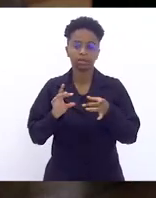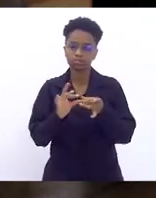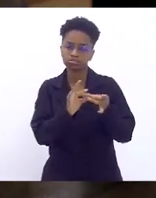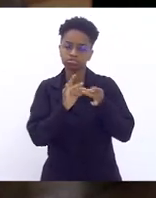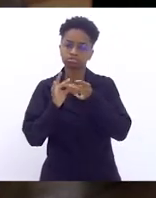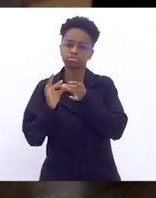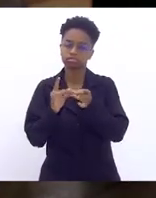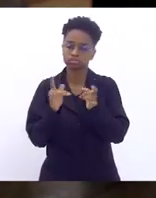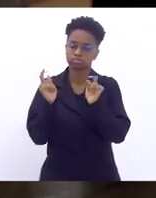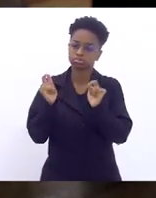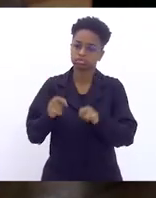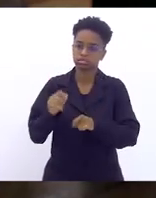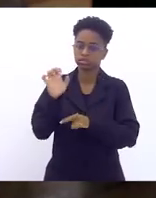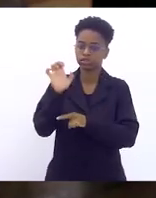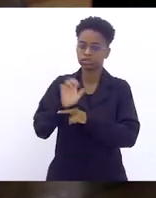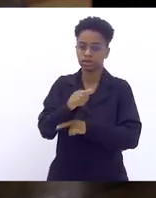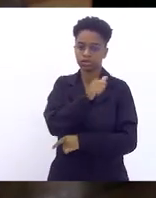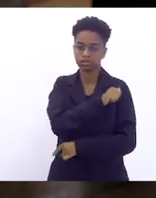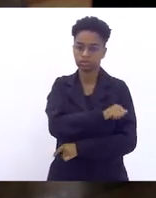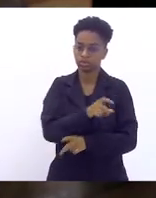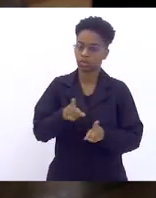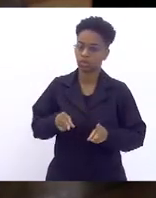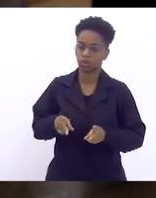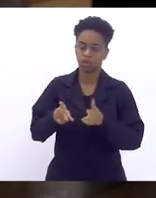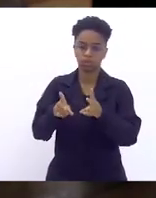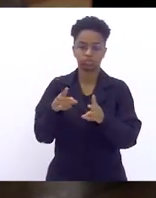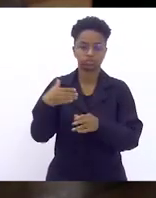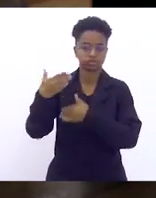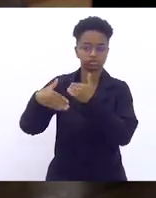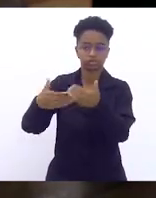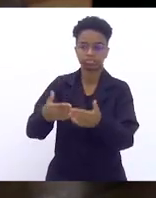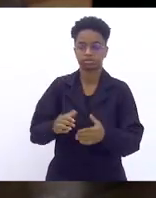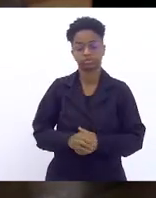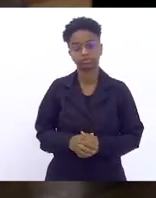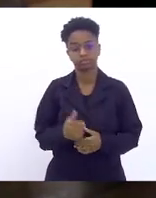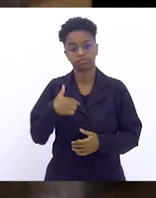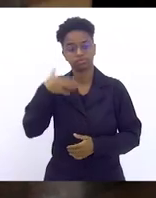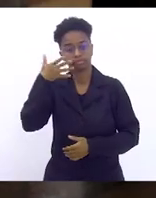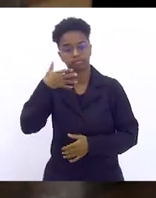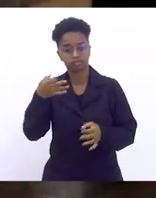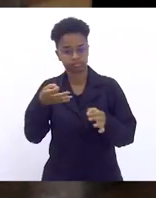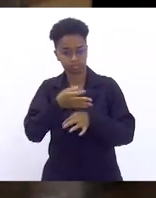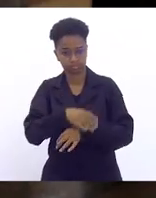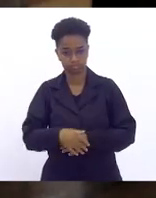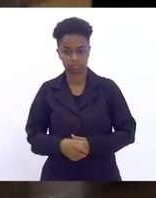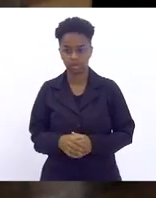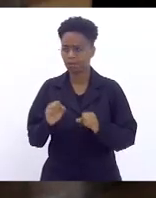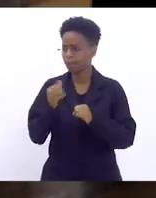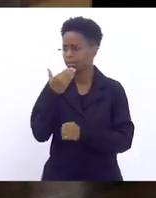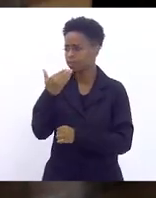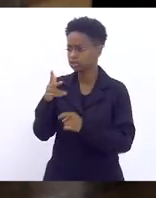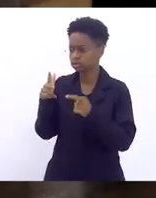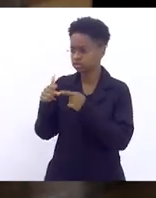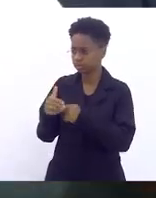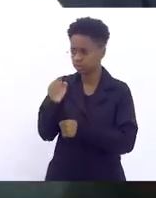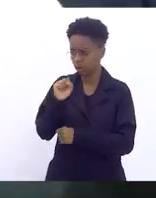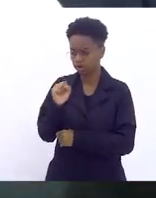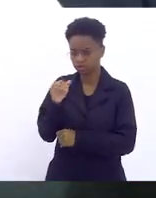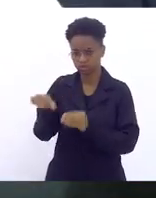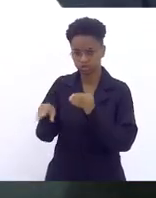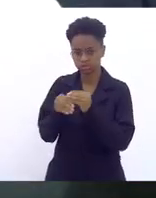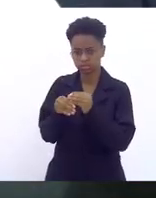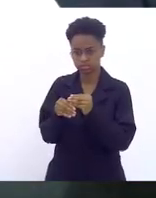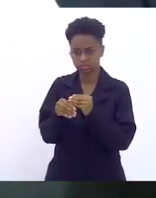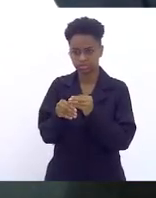para que o Estado do Rio de Janeiro possa continuar avançando eram essas as minhas palavras por dentro curtinho por